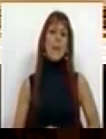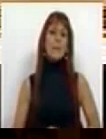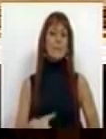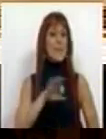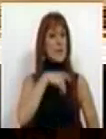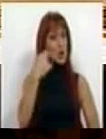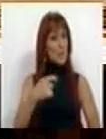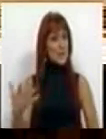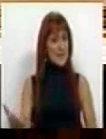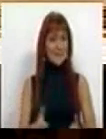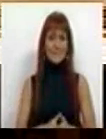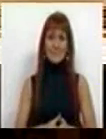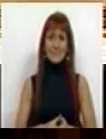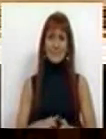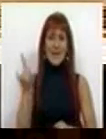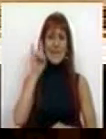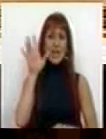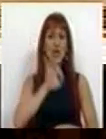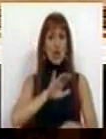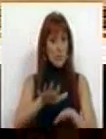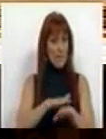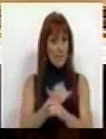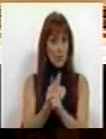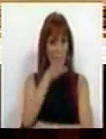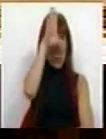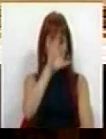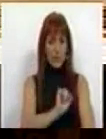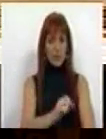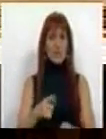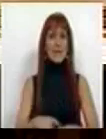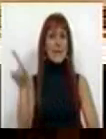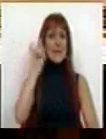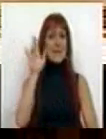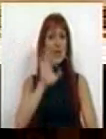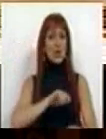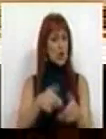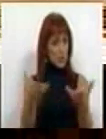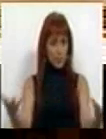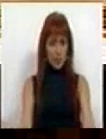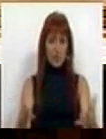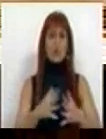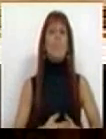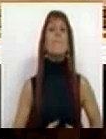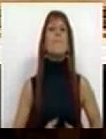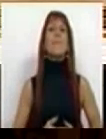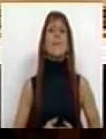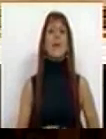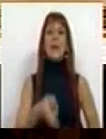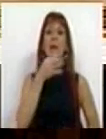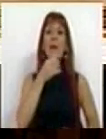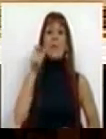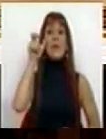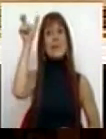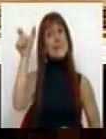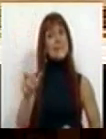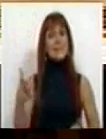senhor presidente senhoras e senhores membros do governo senhoras e senhores deputados falar de